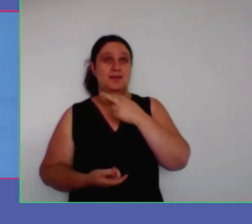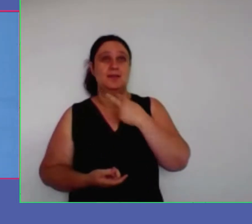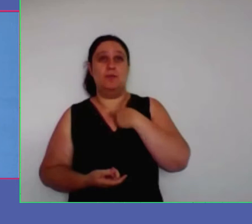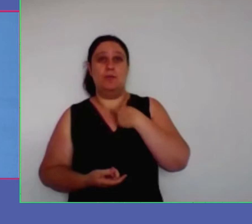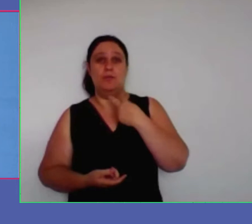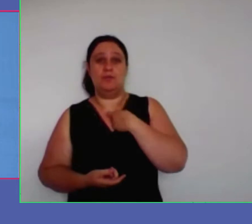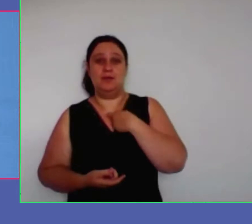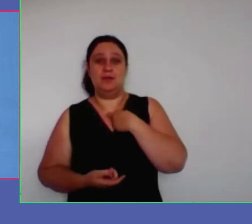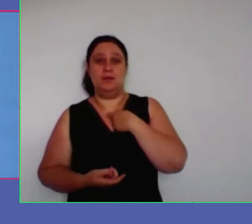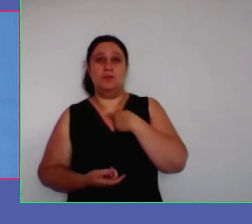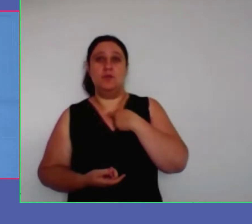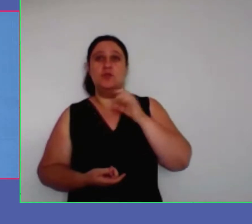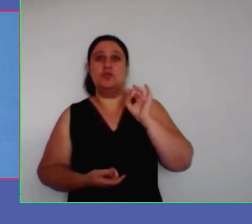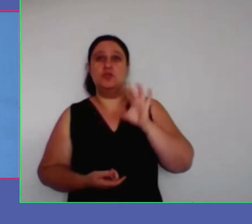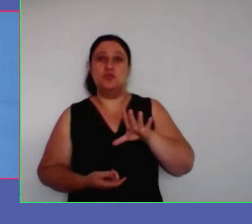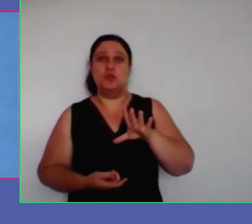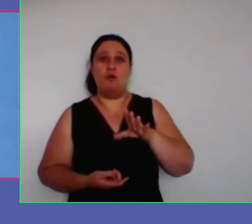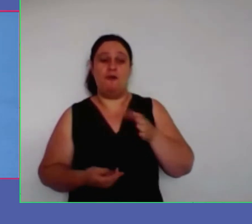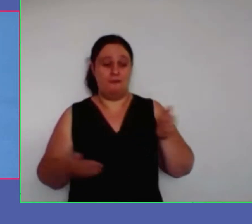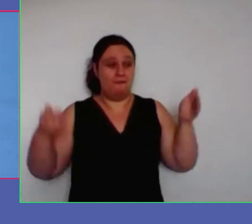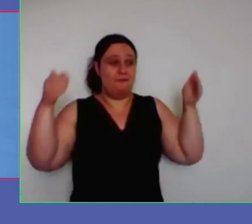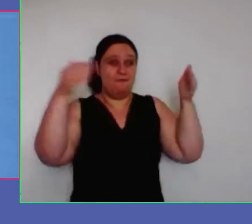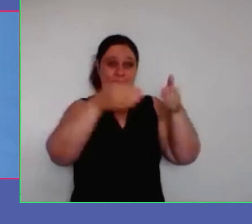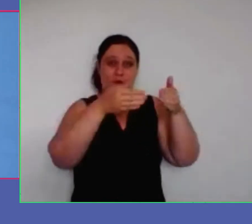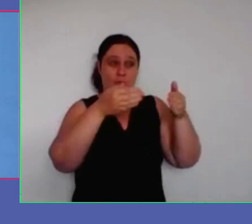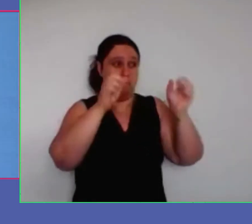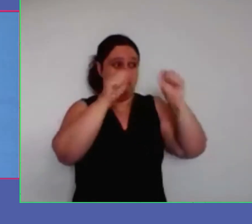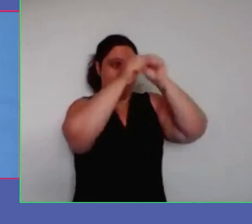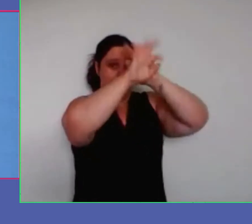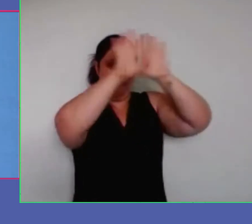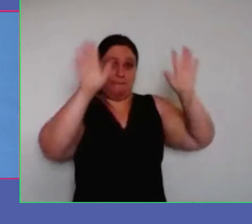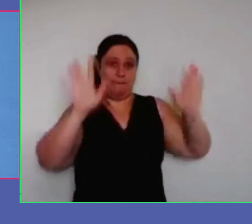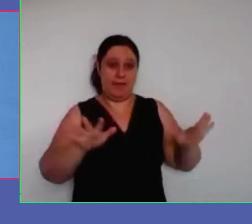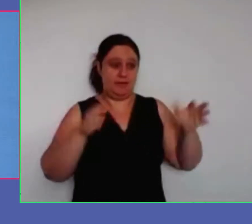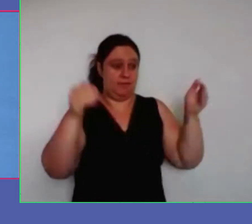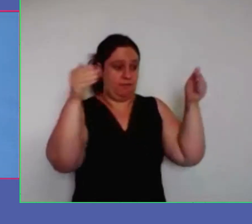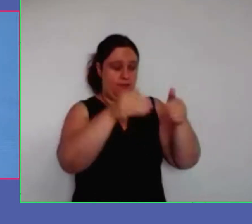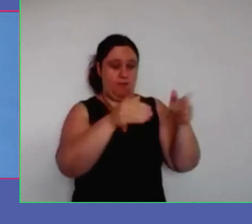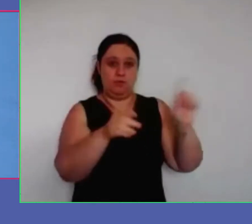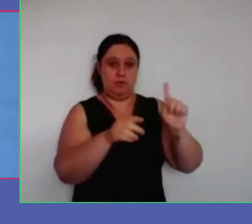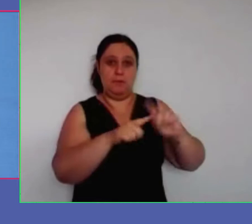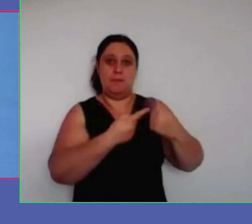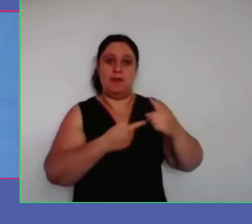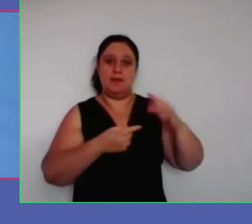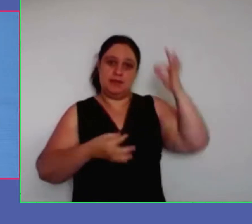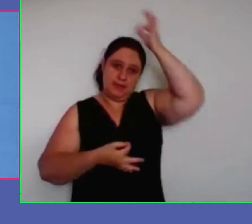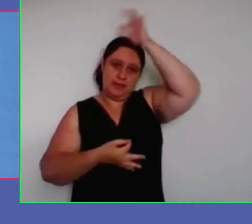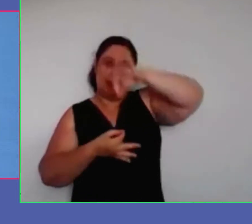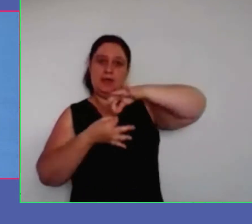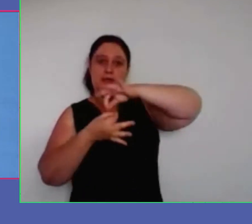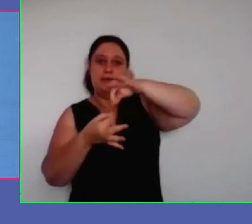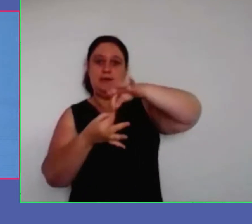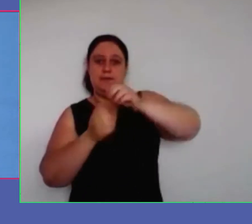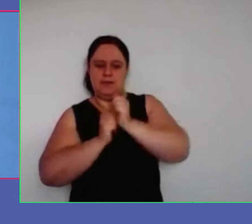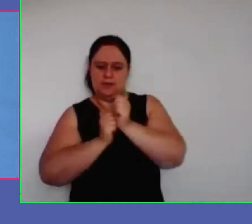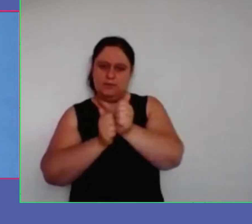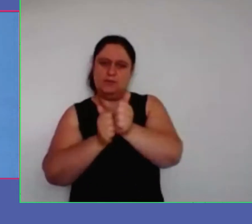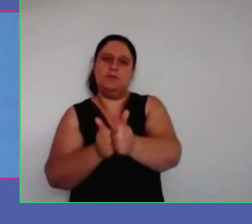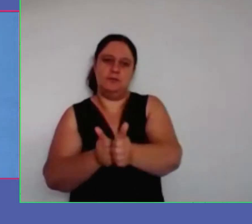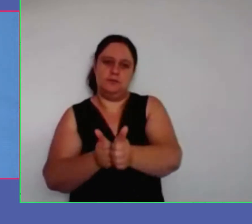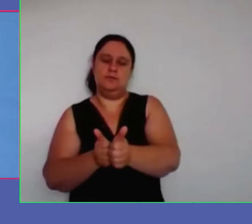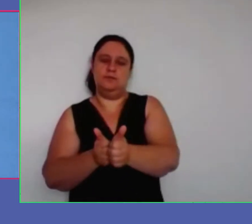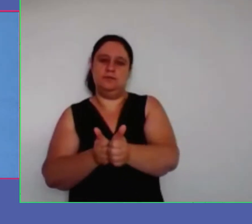essas bênçãos, mas continuar seguindo o Espírito. Ele quer nos